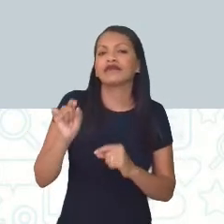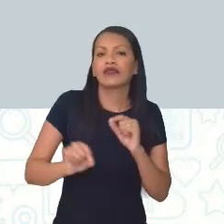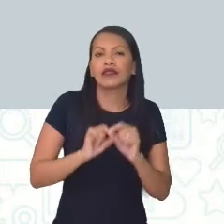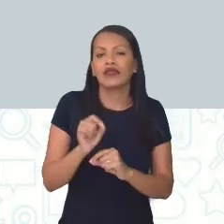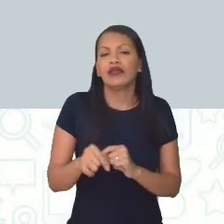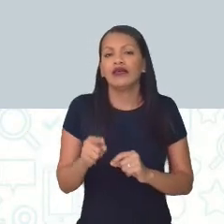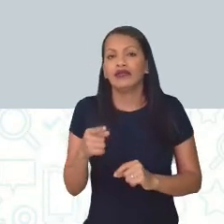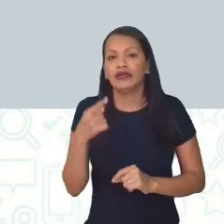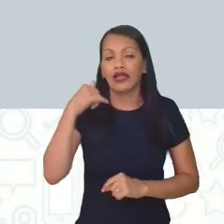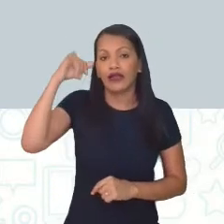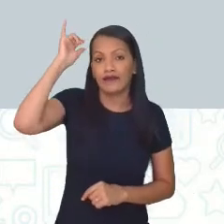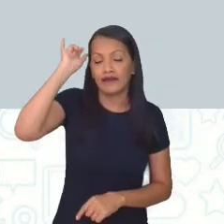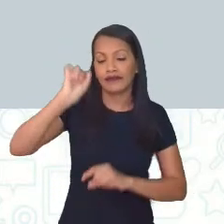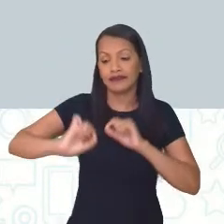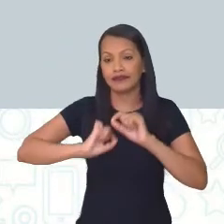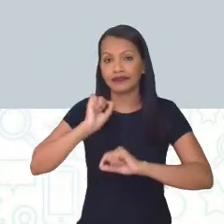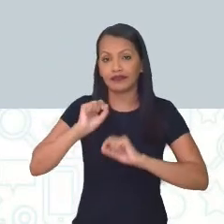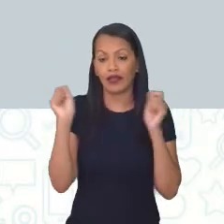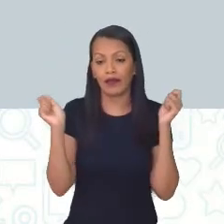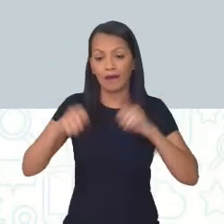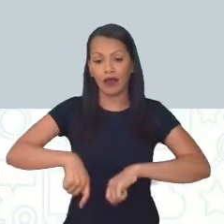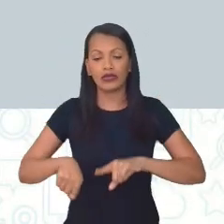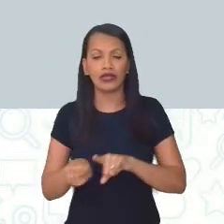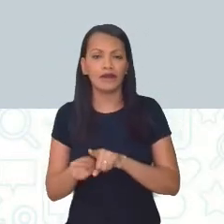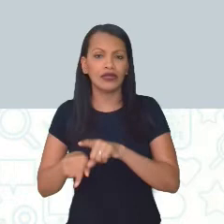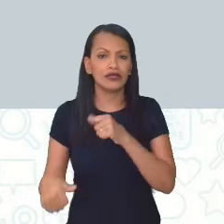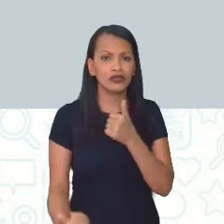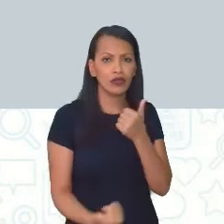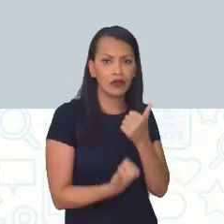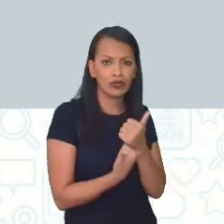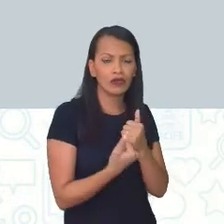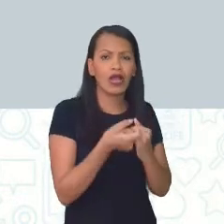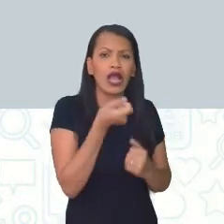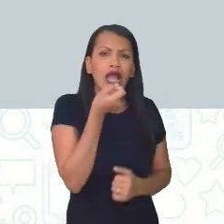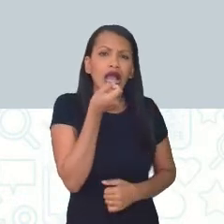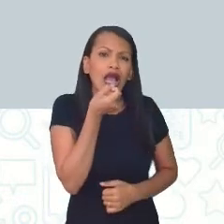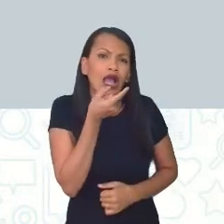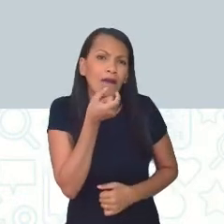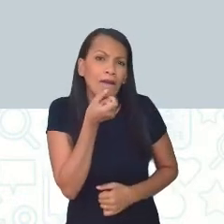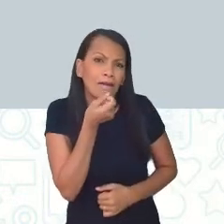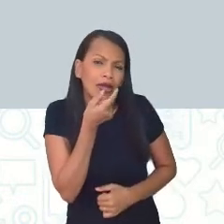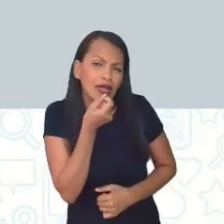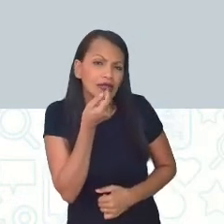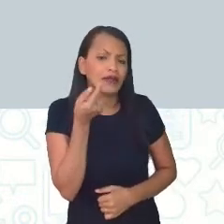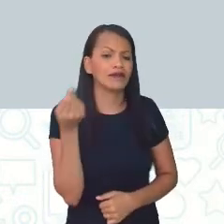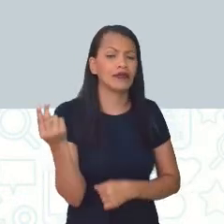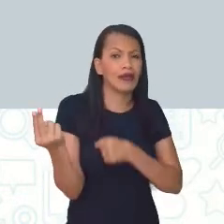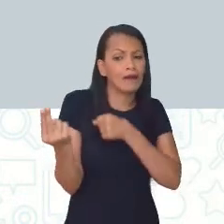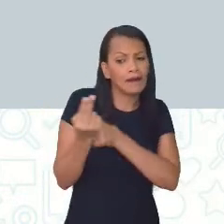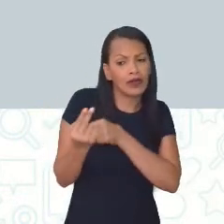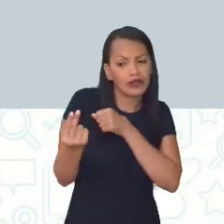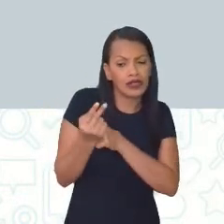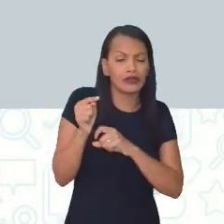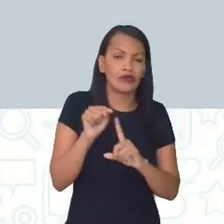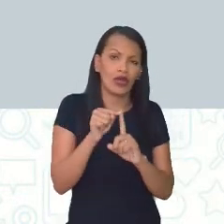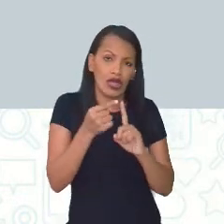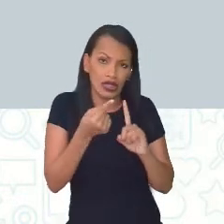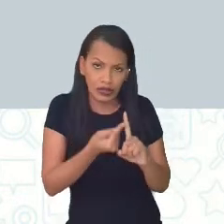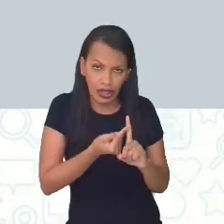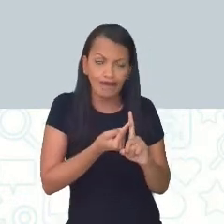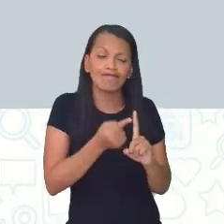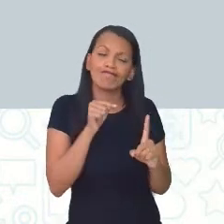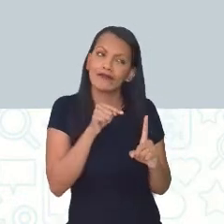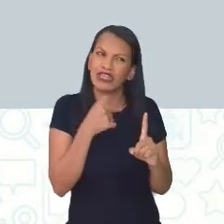método contraceptivo e pode substituir a pílula anticoncepcional para proteger contra a gravidez